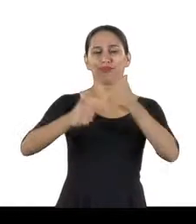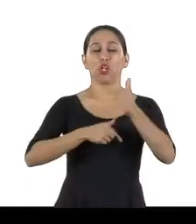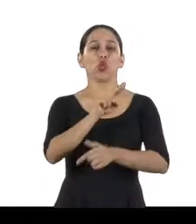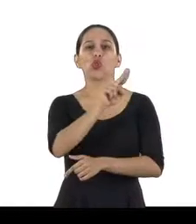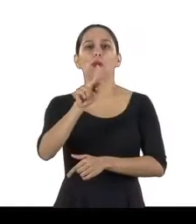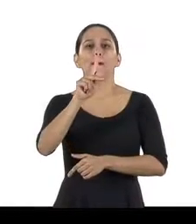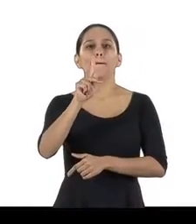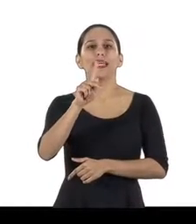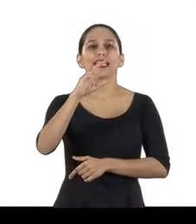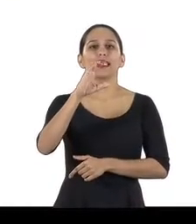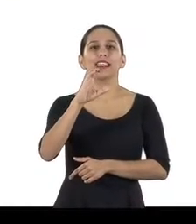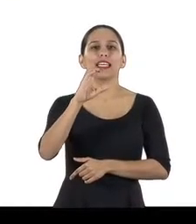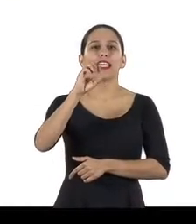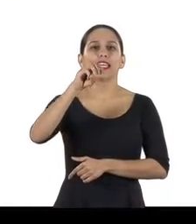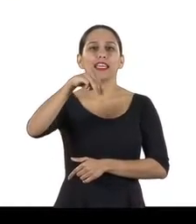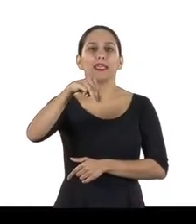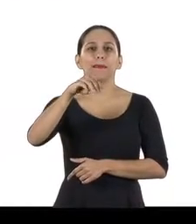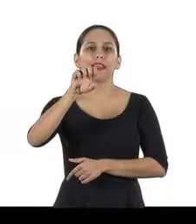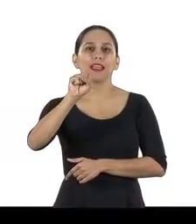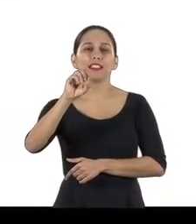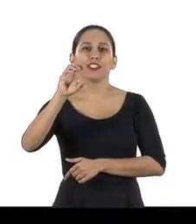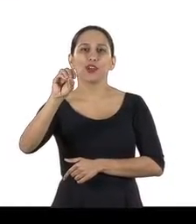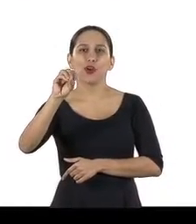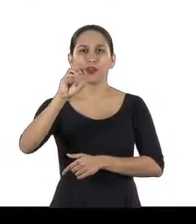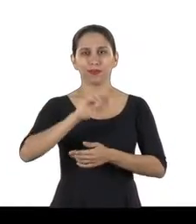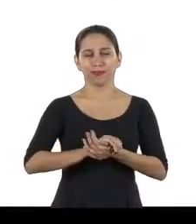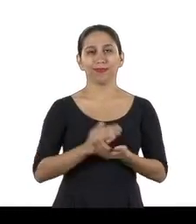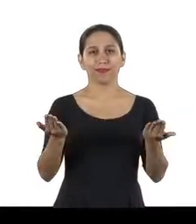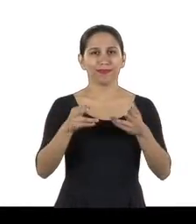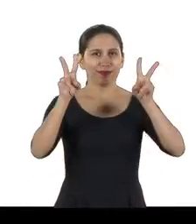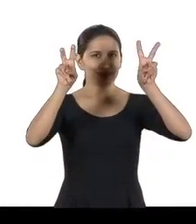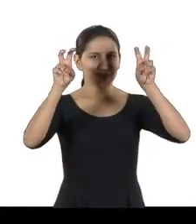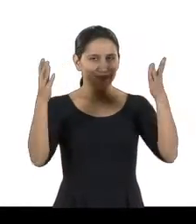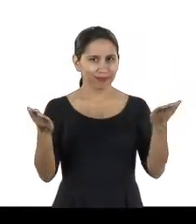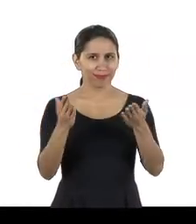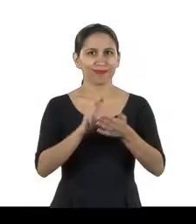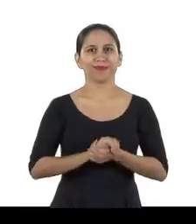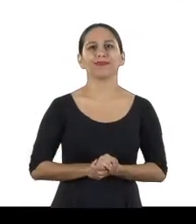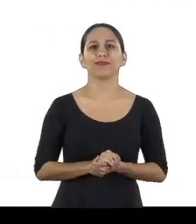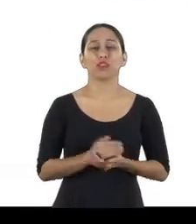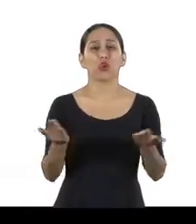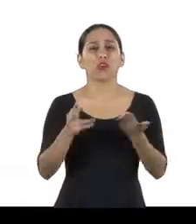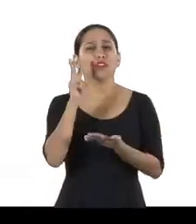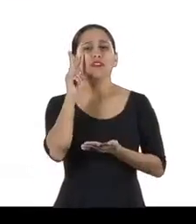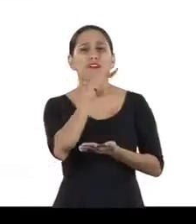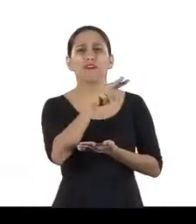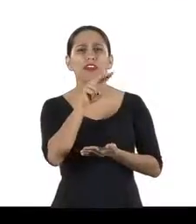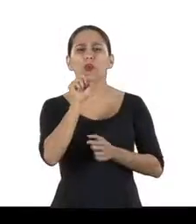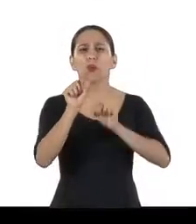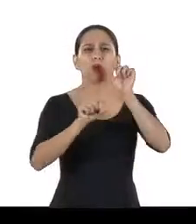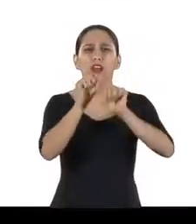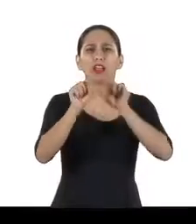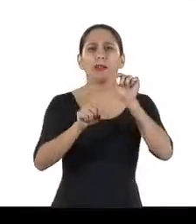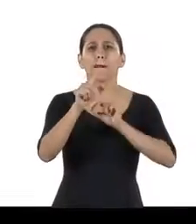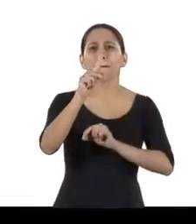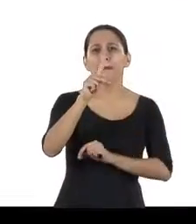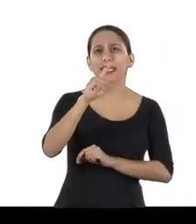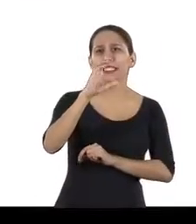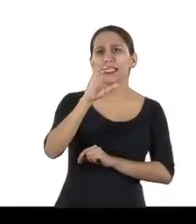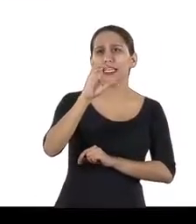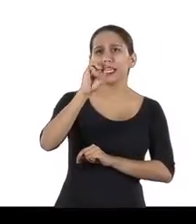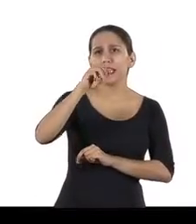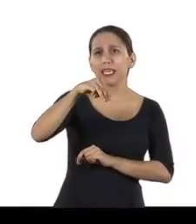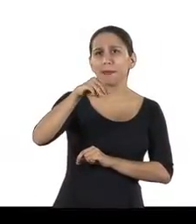PCMSO. Esse é o tema do episódio de hoje. Hoje você vai ver como elaborar o PCMSO,